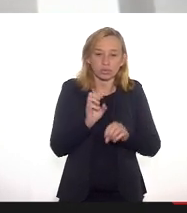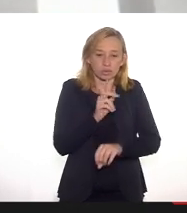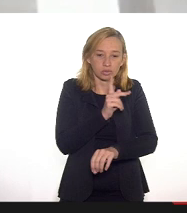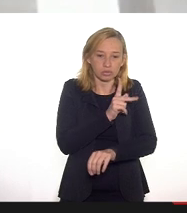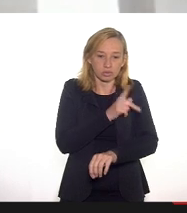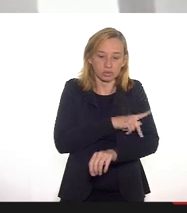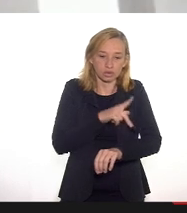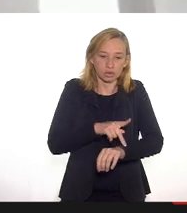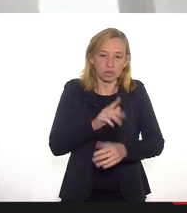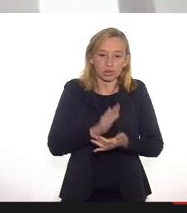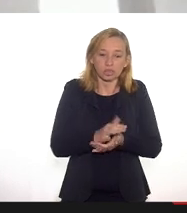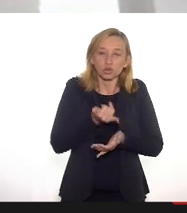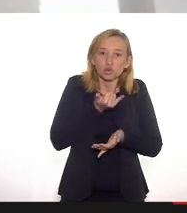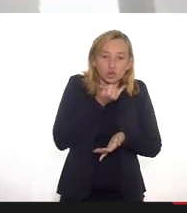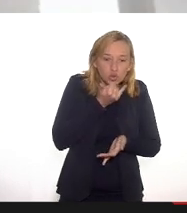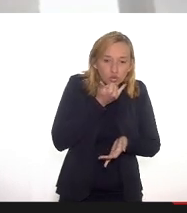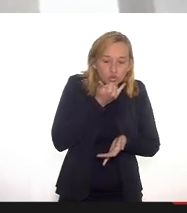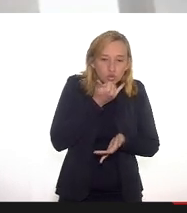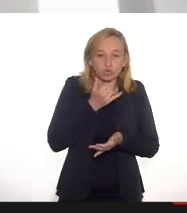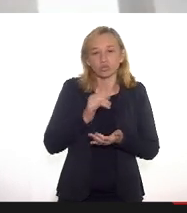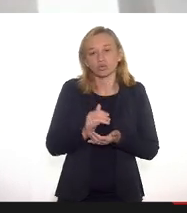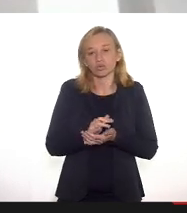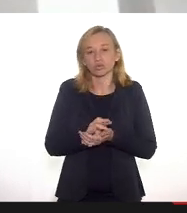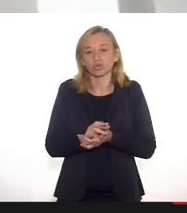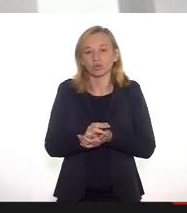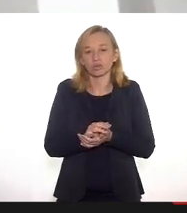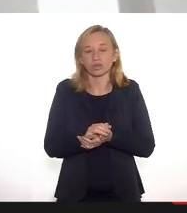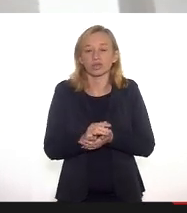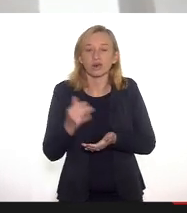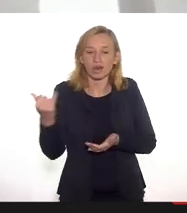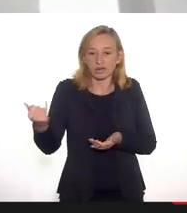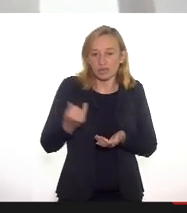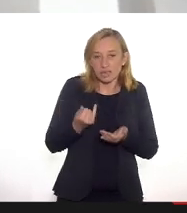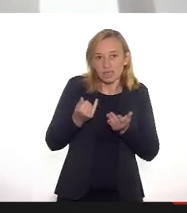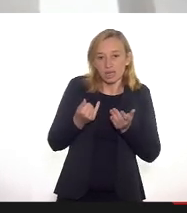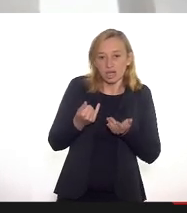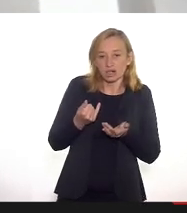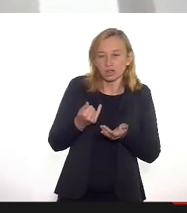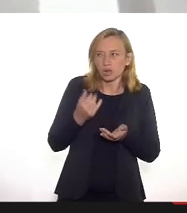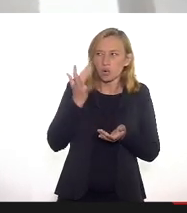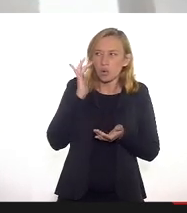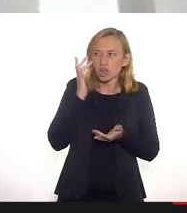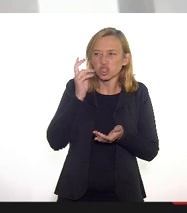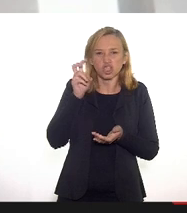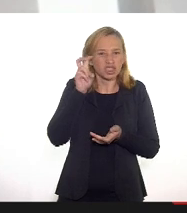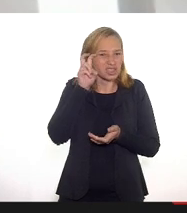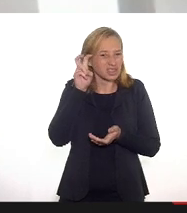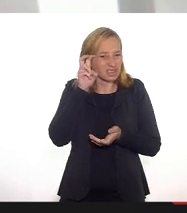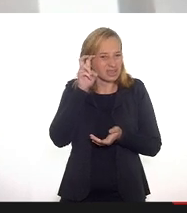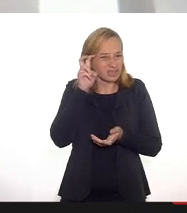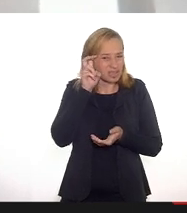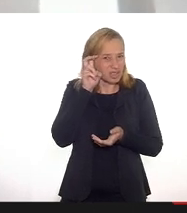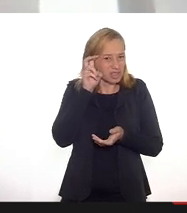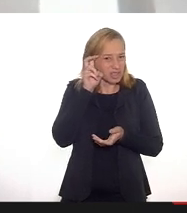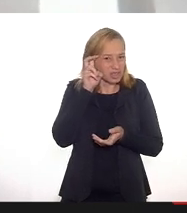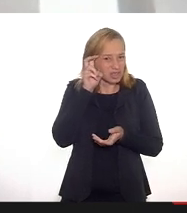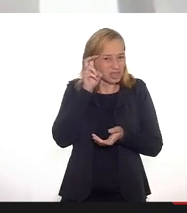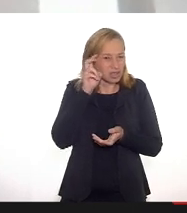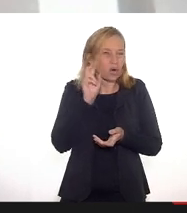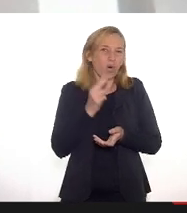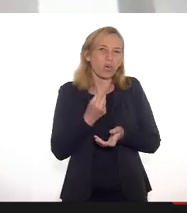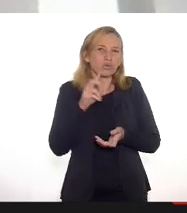Eu peço desculpas, a gente foi avisado sobre a reunião da comissão, acho que na quinta-feira ou